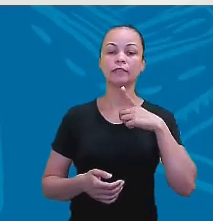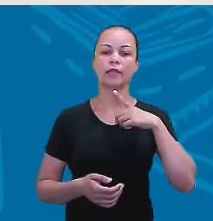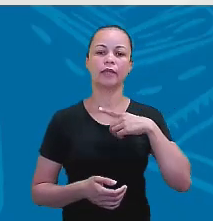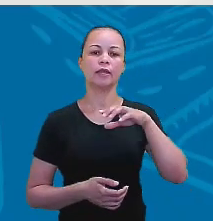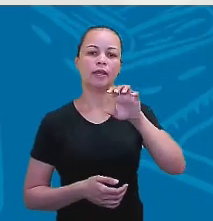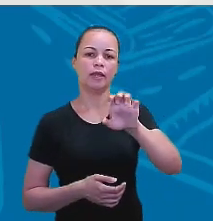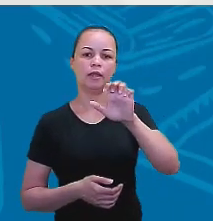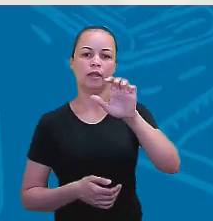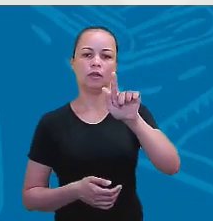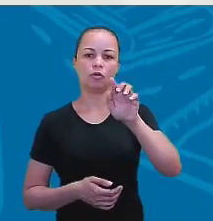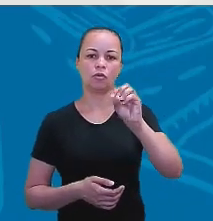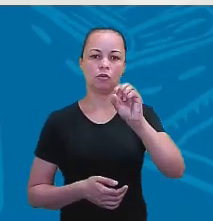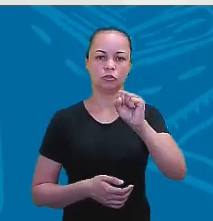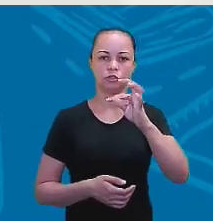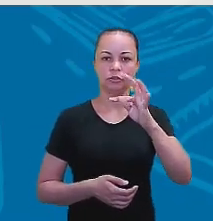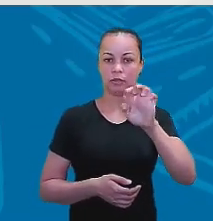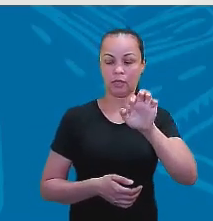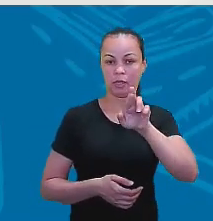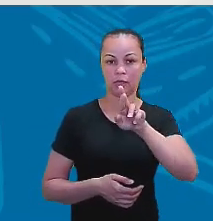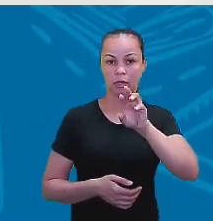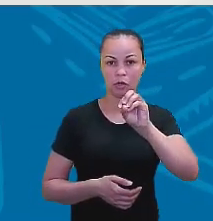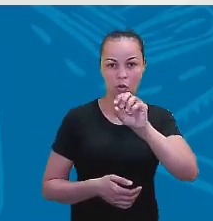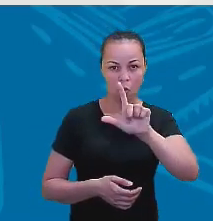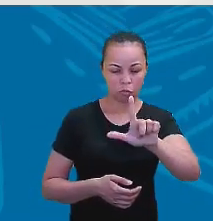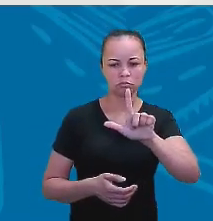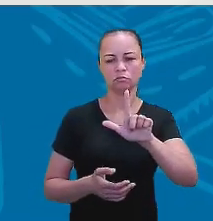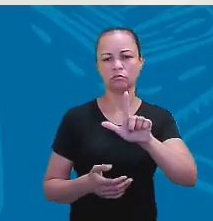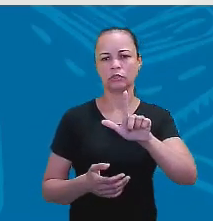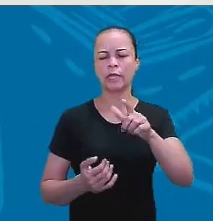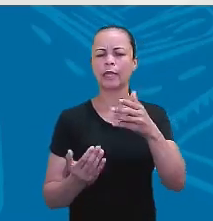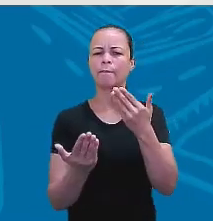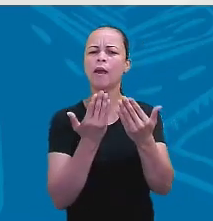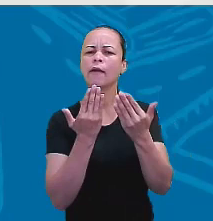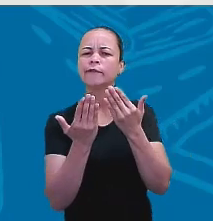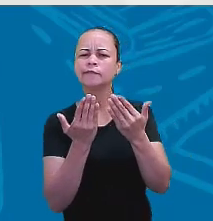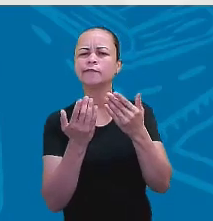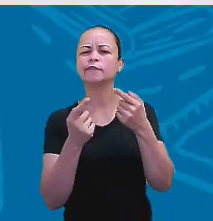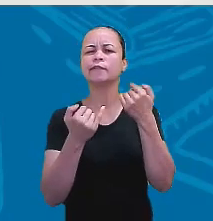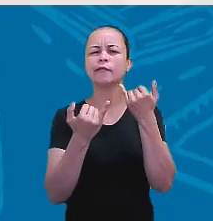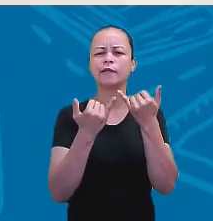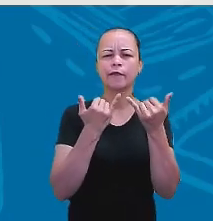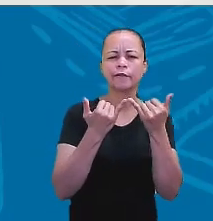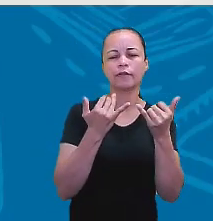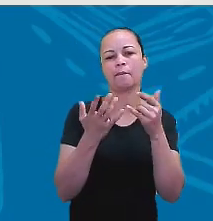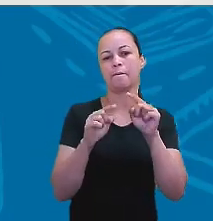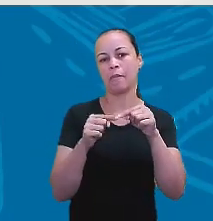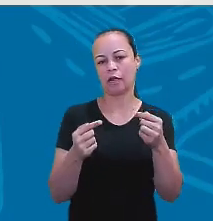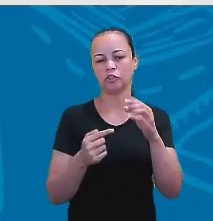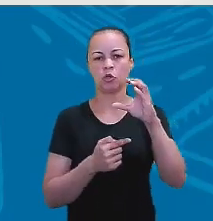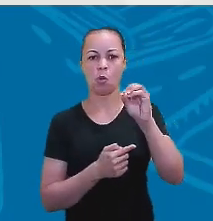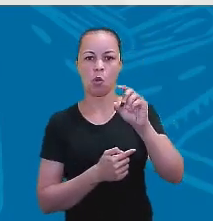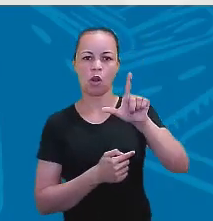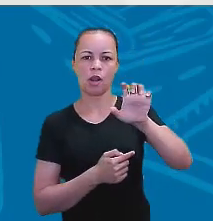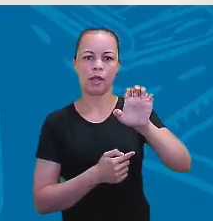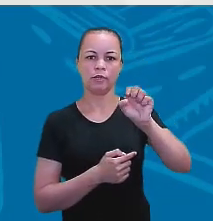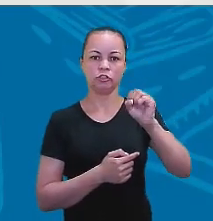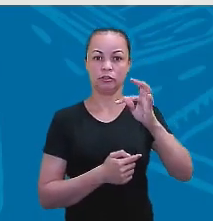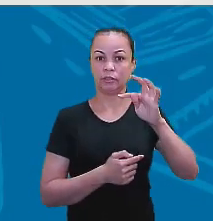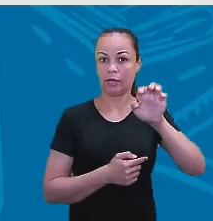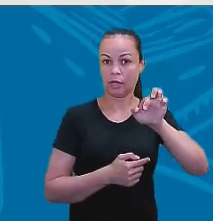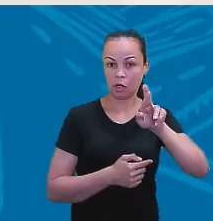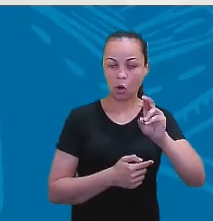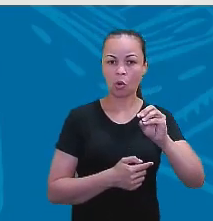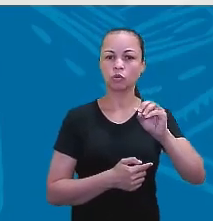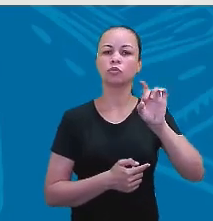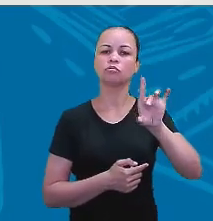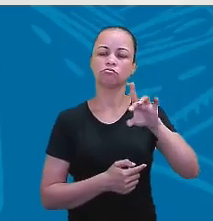que é uma molécula que é parecida, mas não é o colesterol. O colesterol é comum a quem? Animais. Não está aí no quadro nosso,